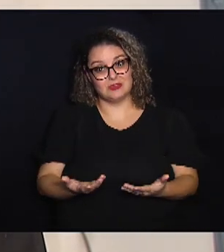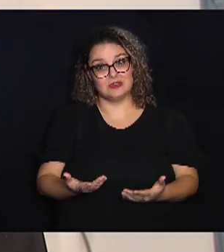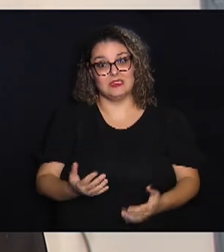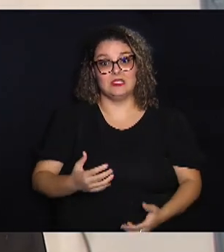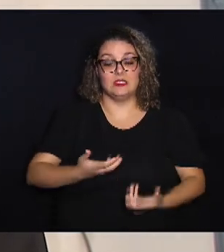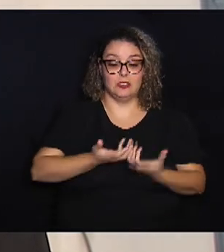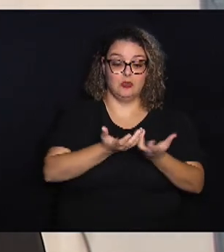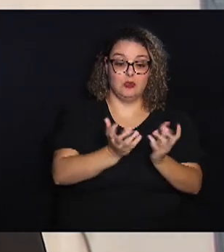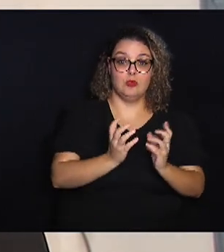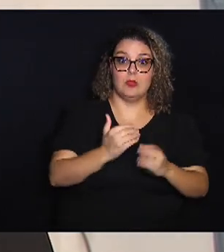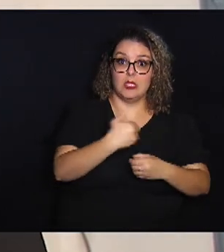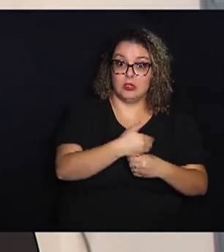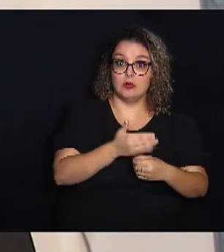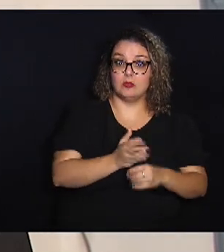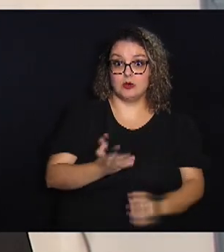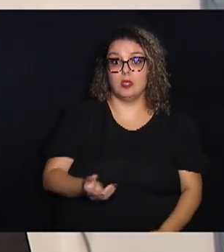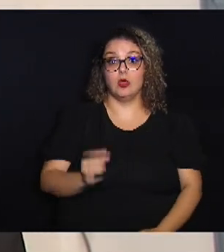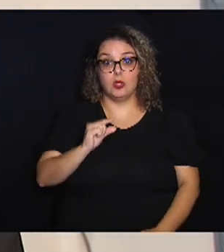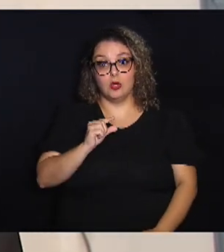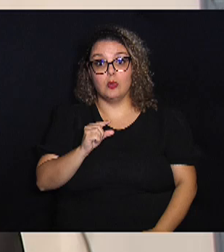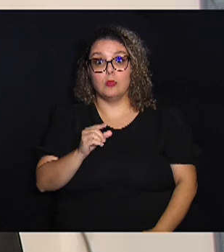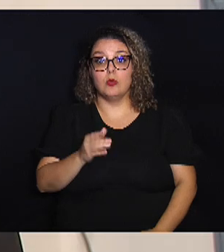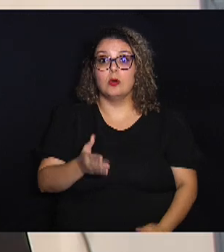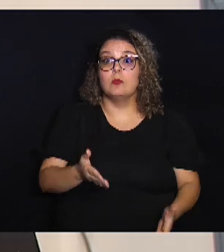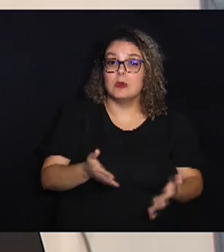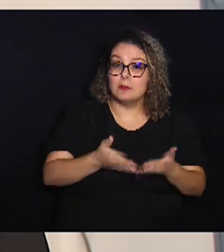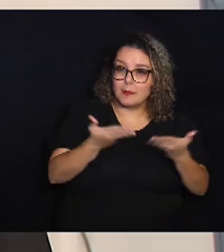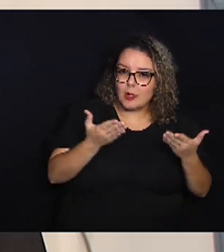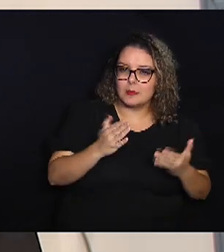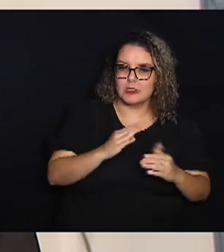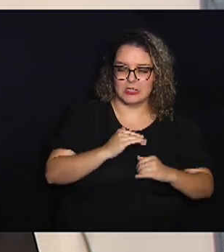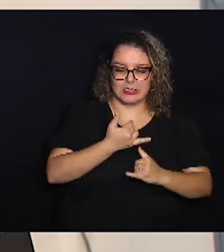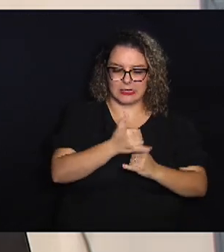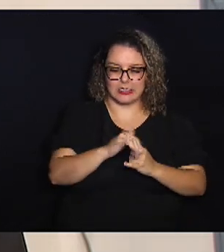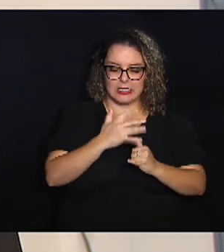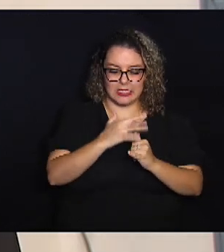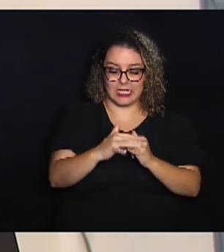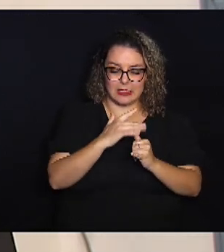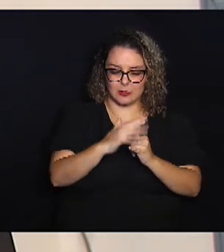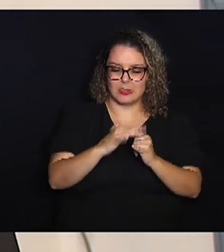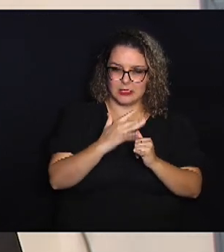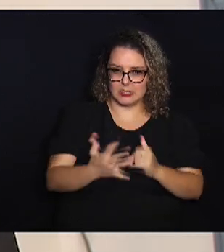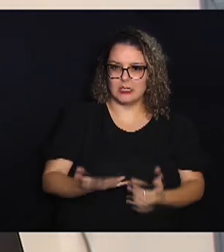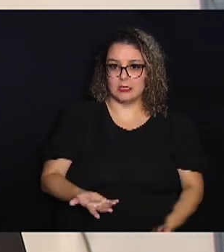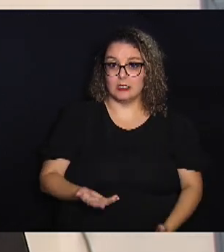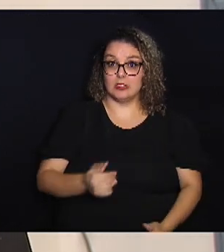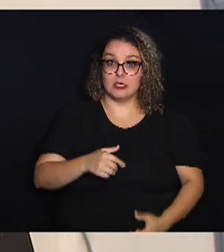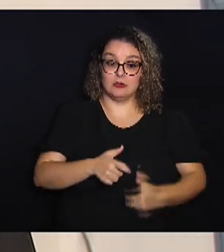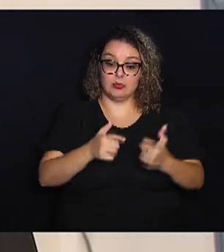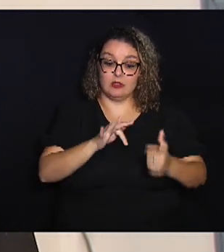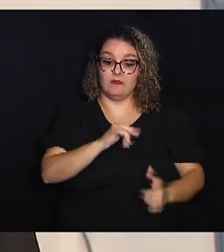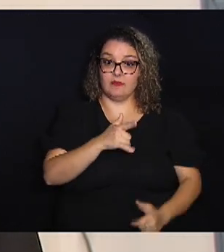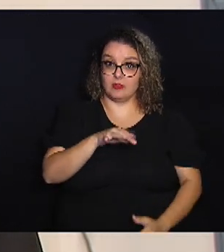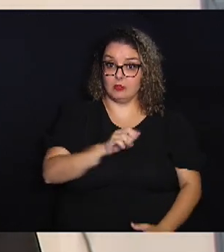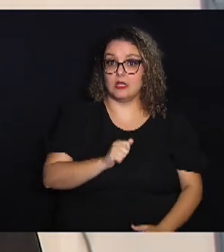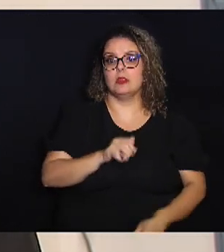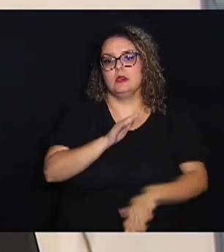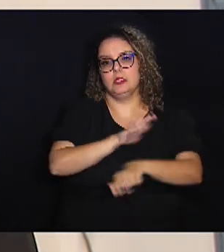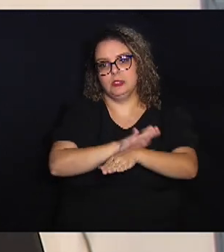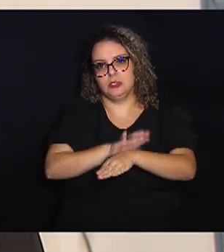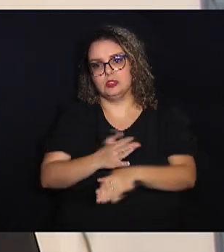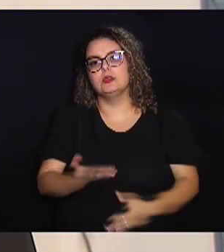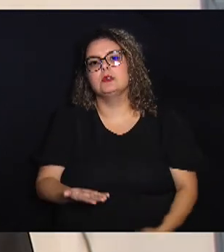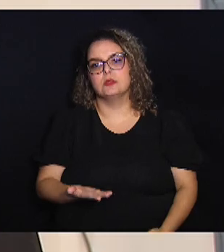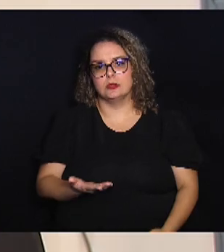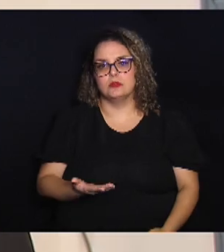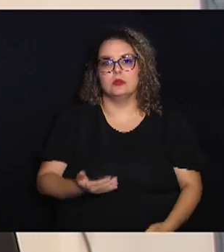verdura, legumes, vai ser um pouco mais pobre em caloria e muito rico em fibra. Então, isso vai ajudar esse animal que